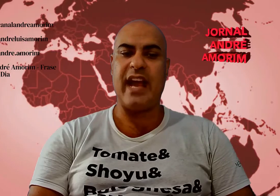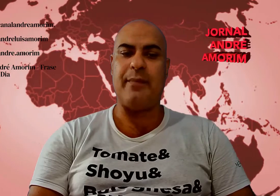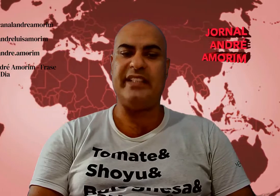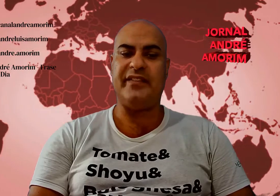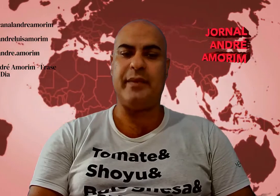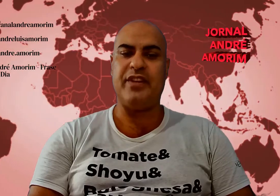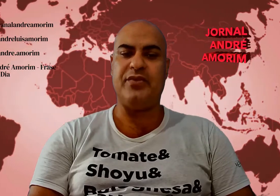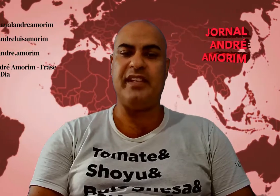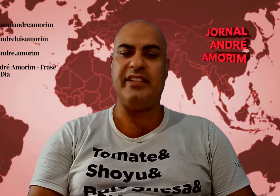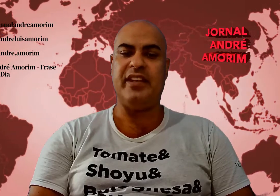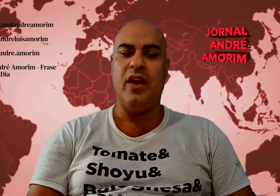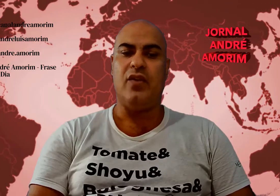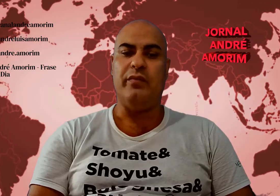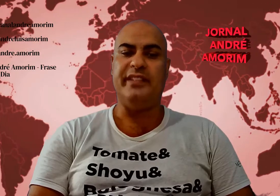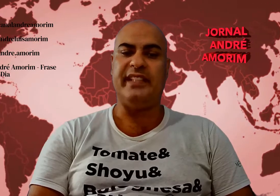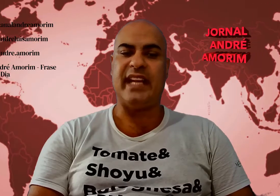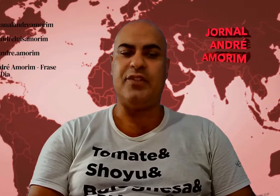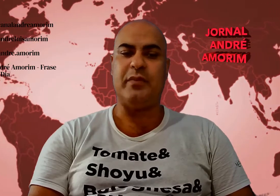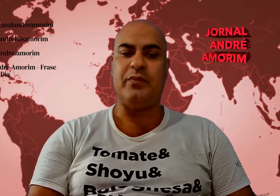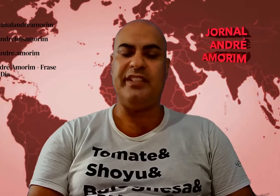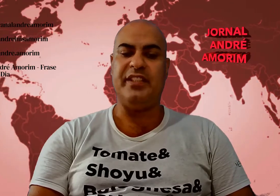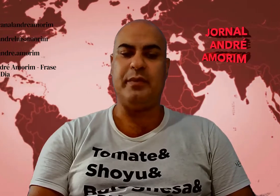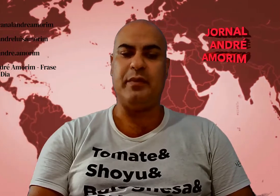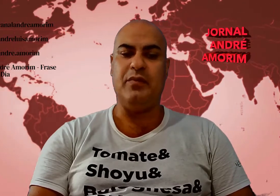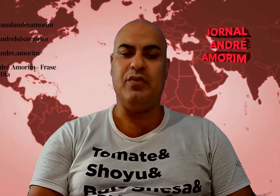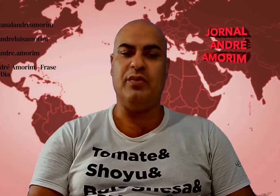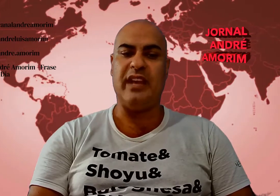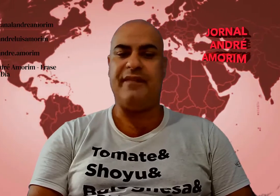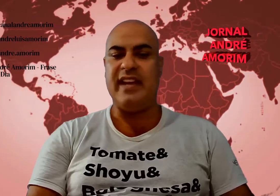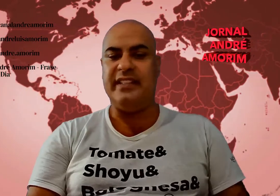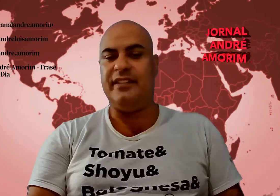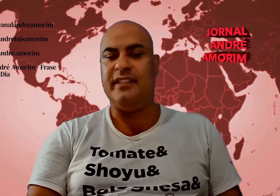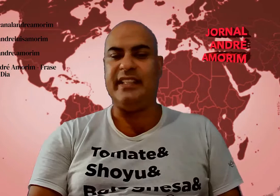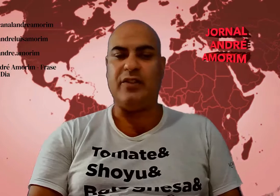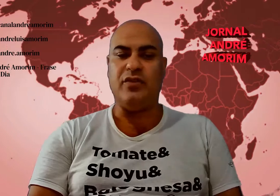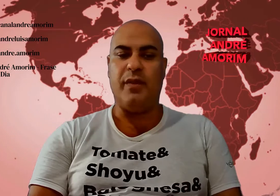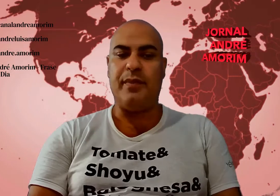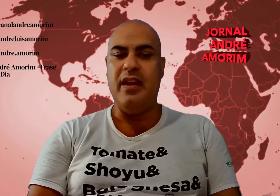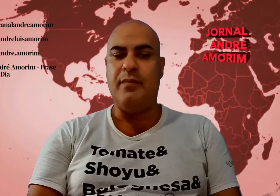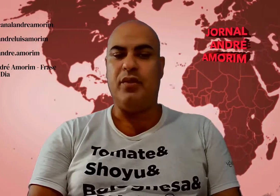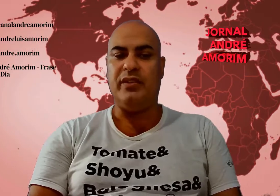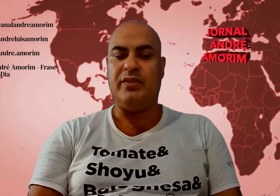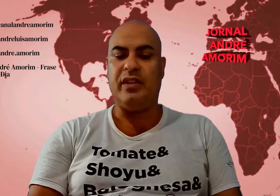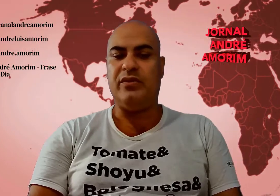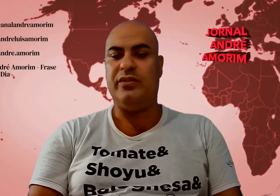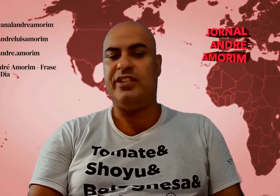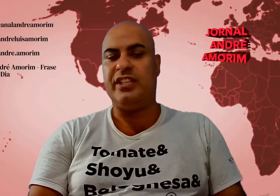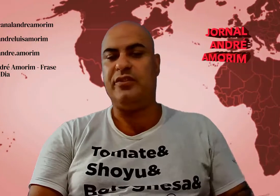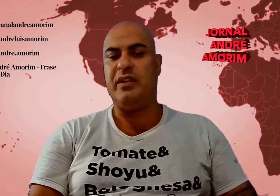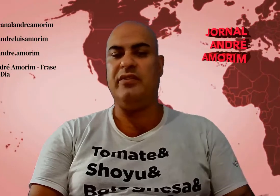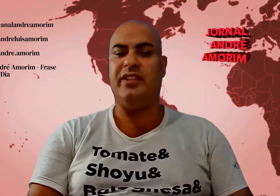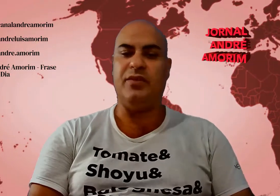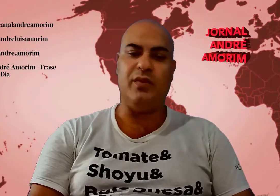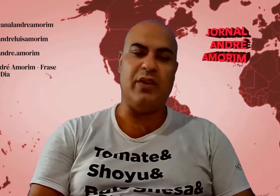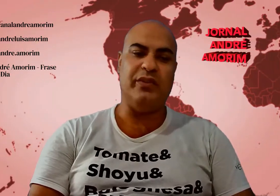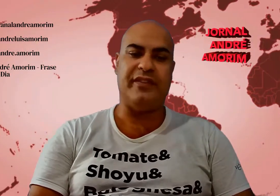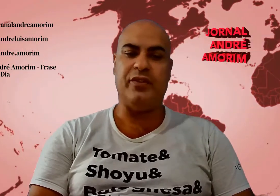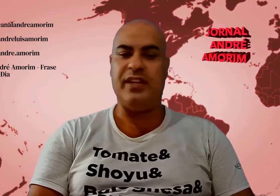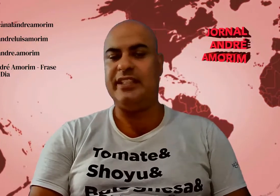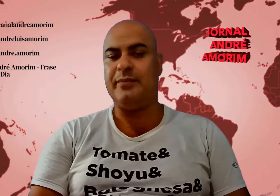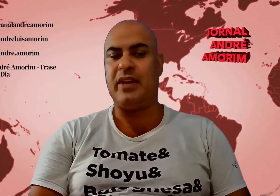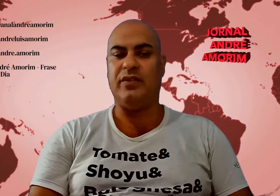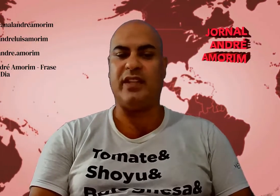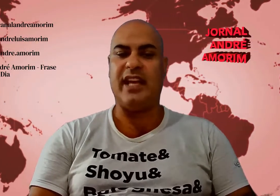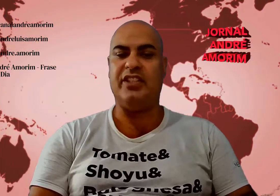lá dialogar pacificamente com eles. Como se trata de uma polícia de primeiro mundo, da velha e civilizada Europa, protetora dos direitos humanos, que nunca